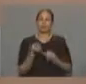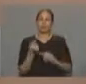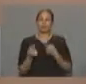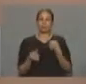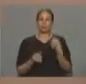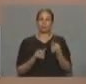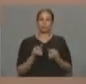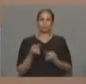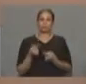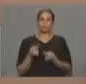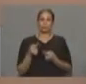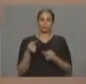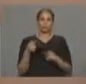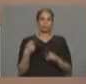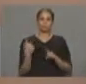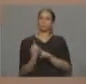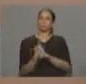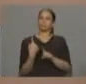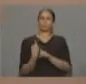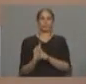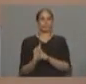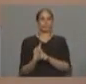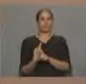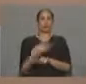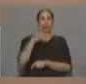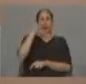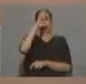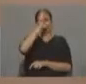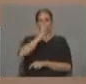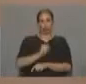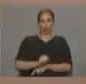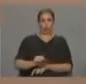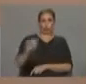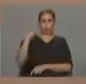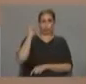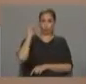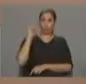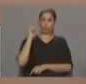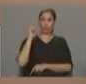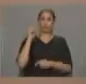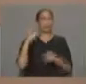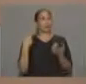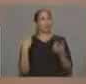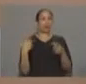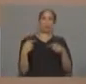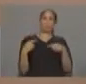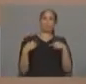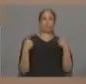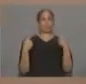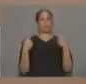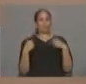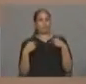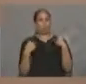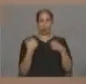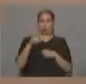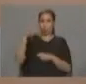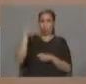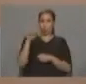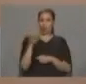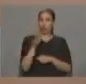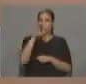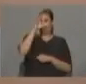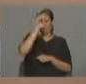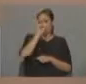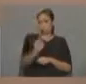é lucro em relação à frança não se alista um governo socialista ox estilista